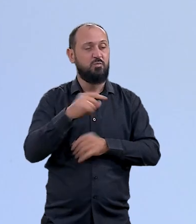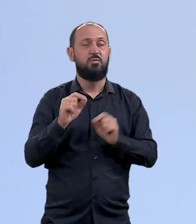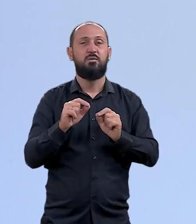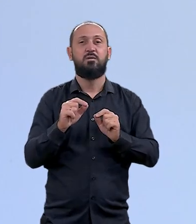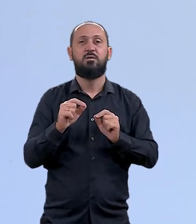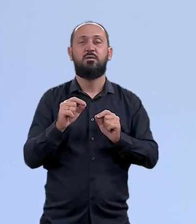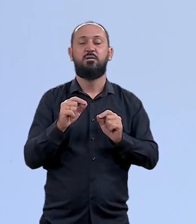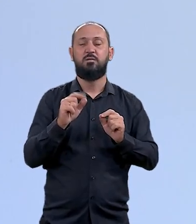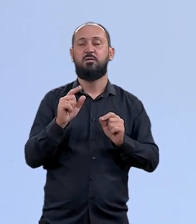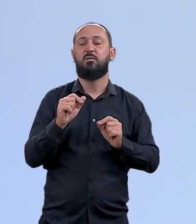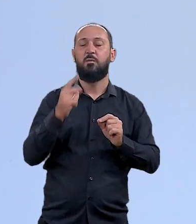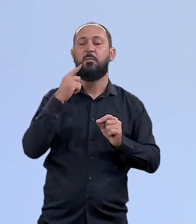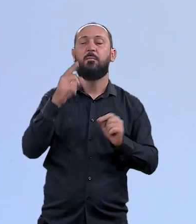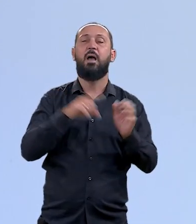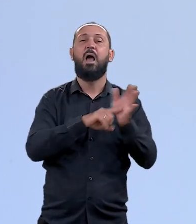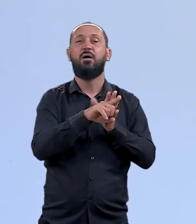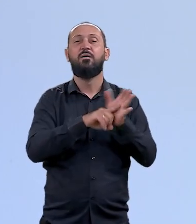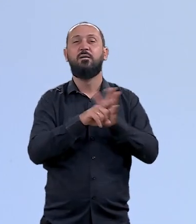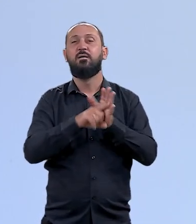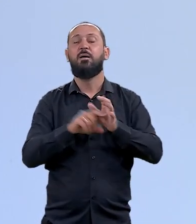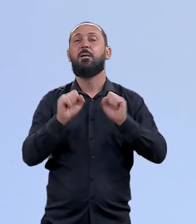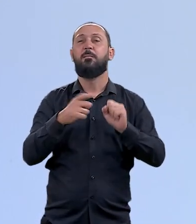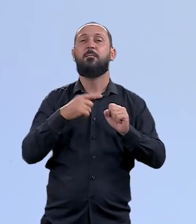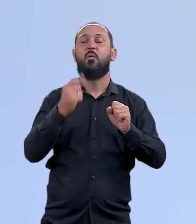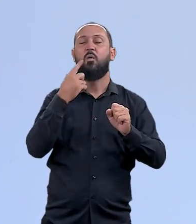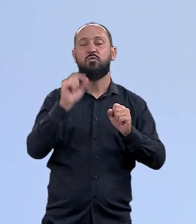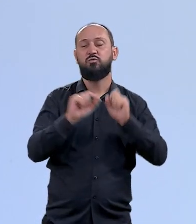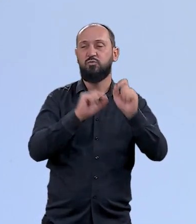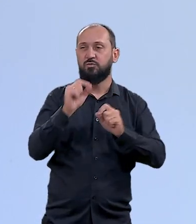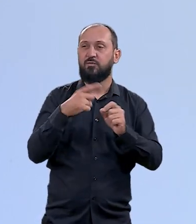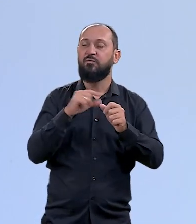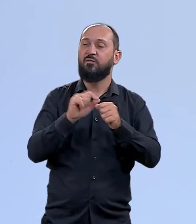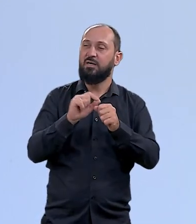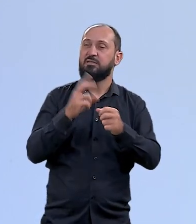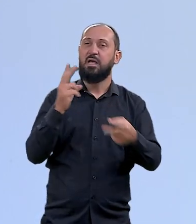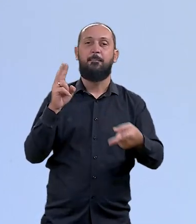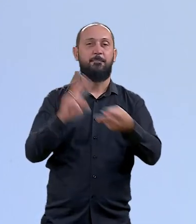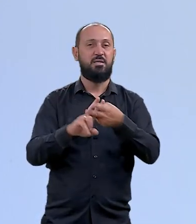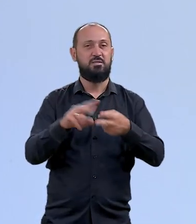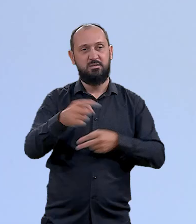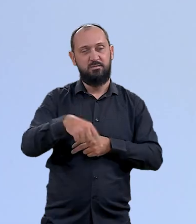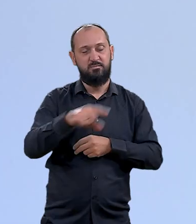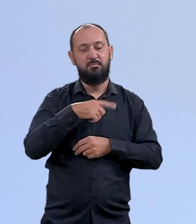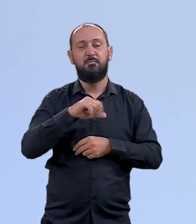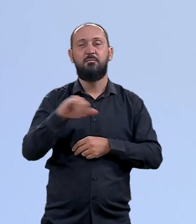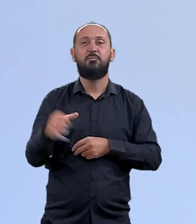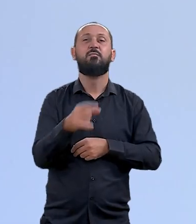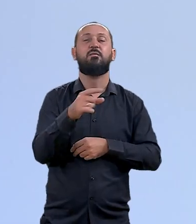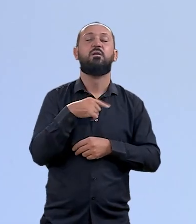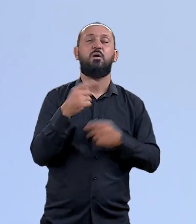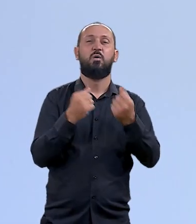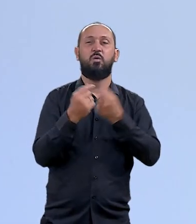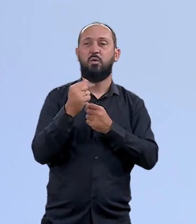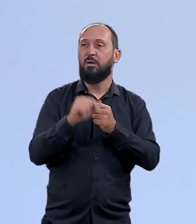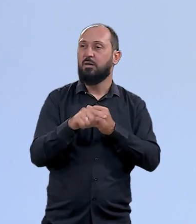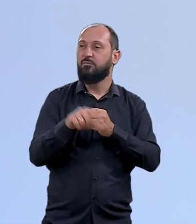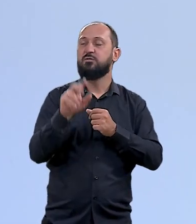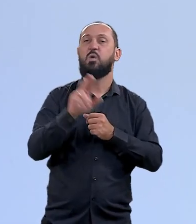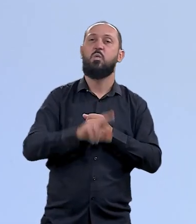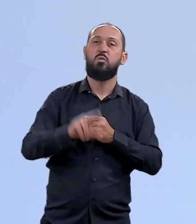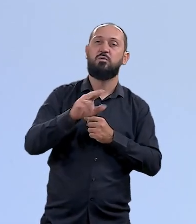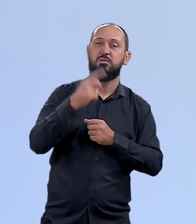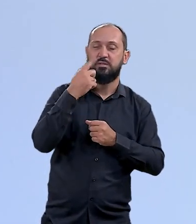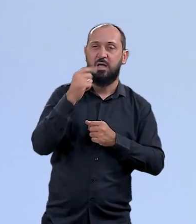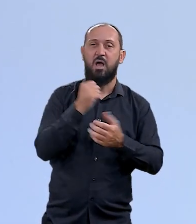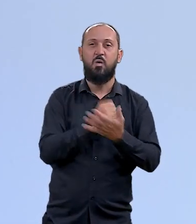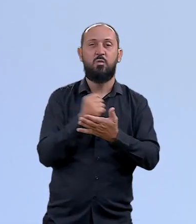que eventuais abusos que os candidatos tenham, eles podem ser investigados ali na famosa ação de investigação